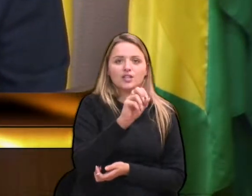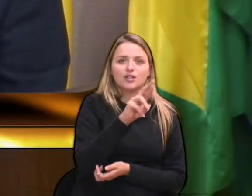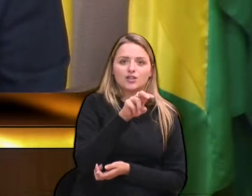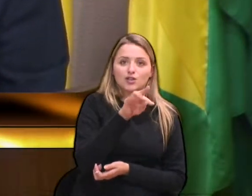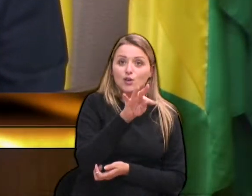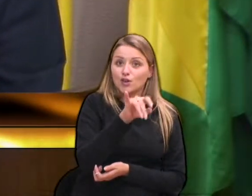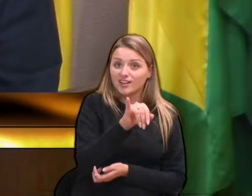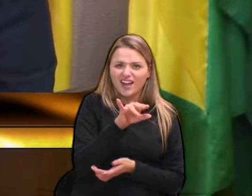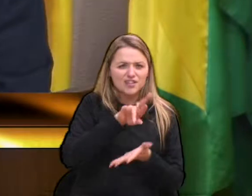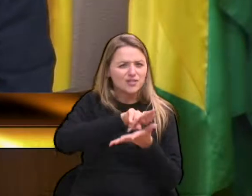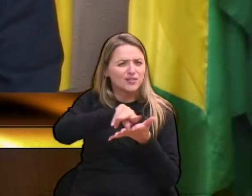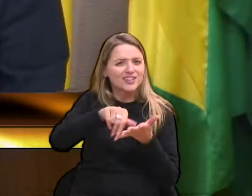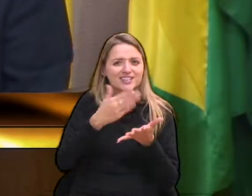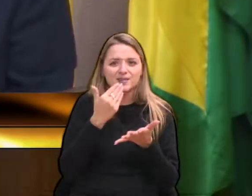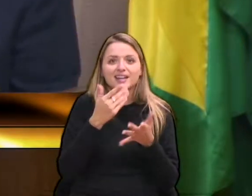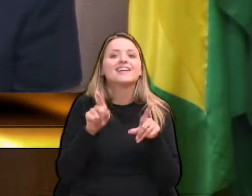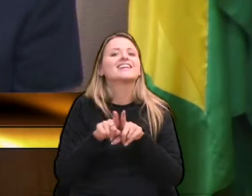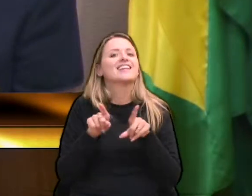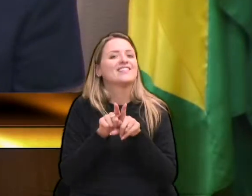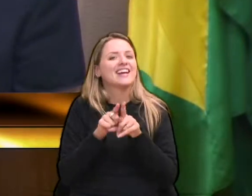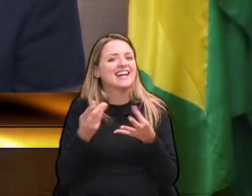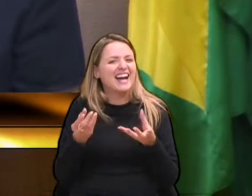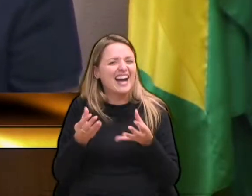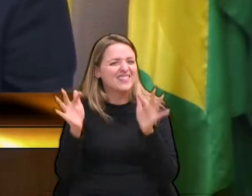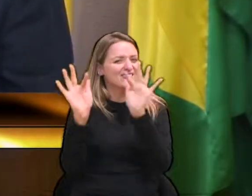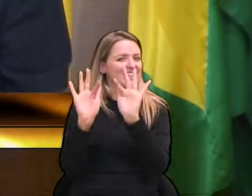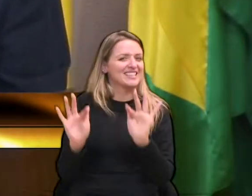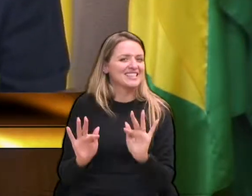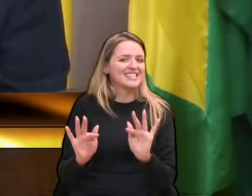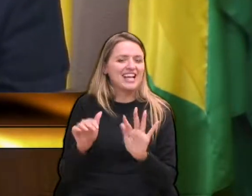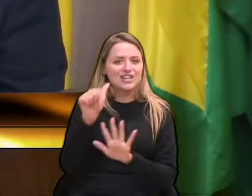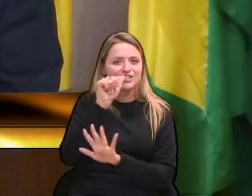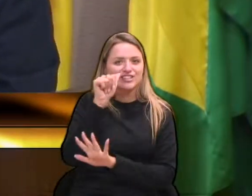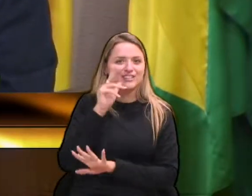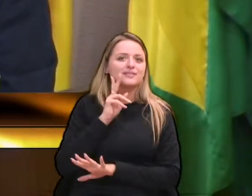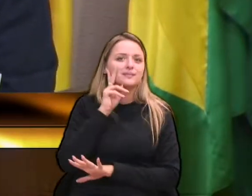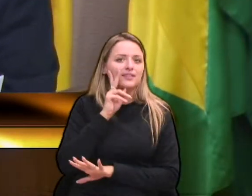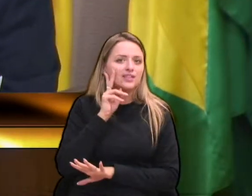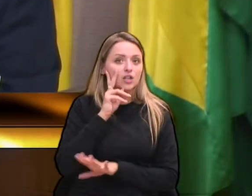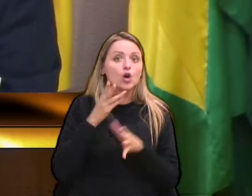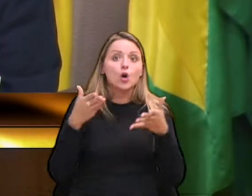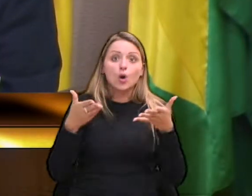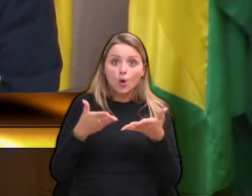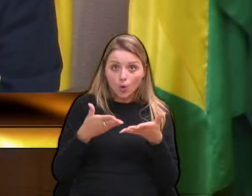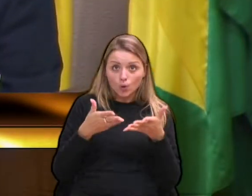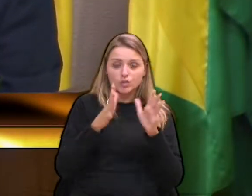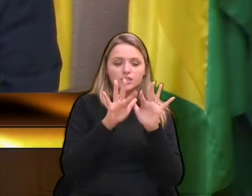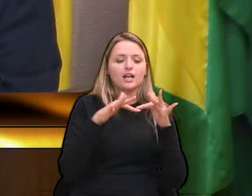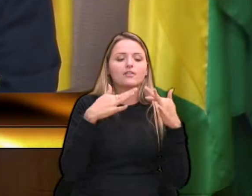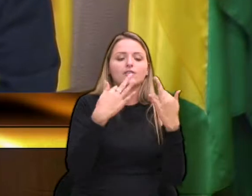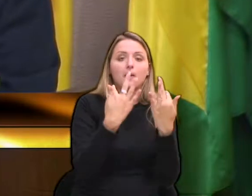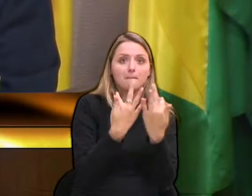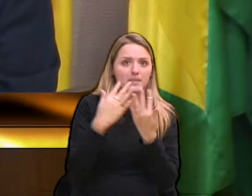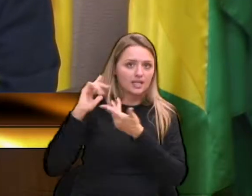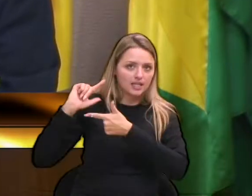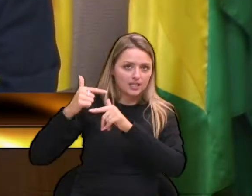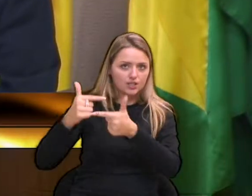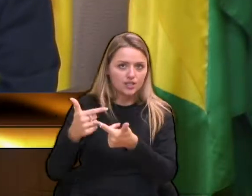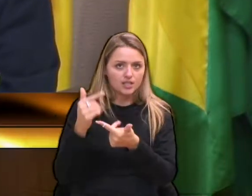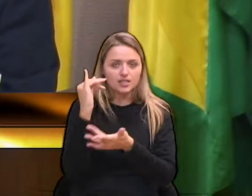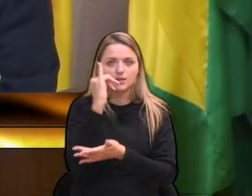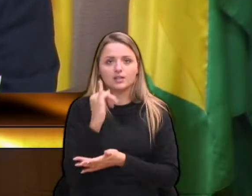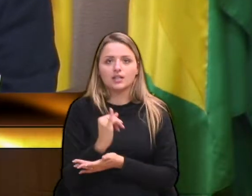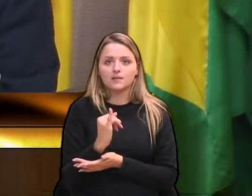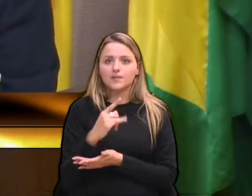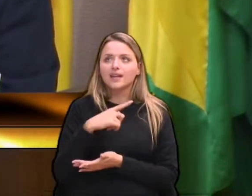sem esquecer a alegria do vinho. Hoje, os descendentes de italianos passam por um momento